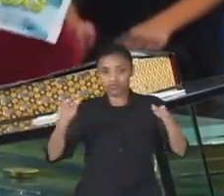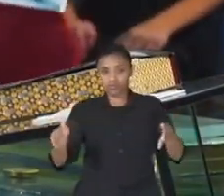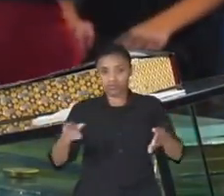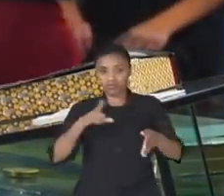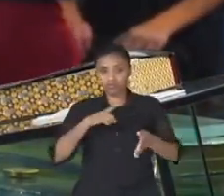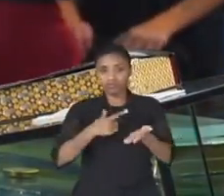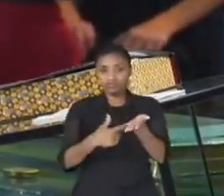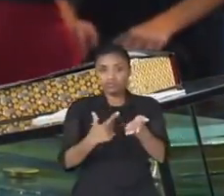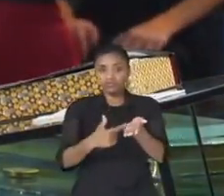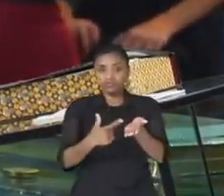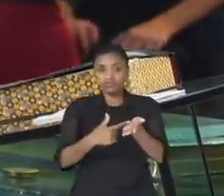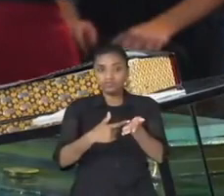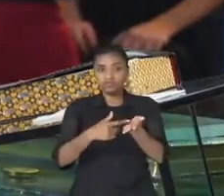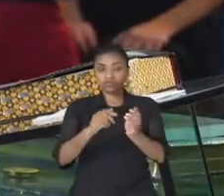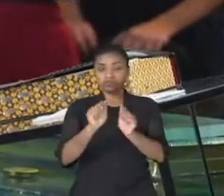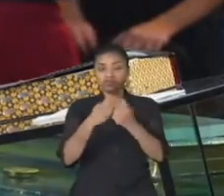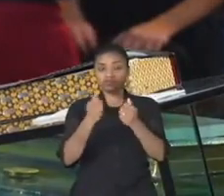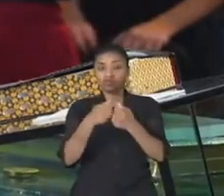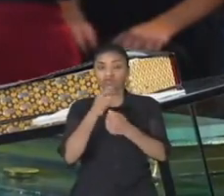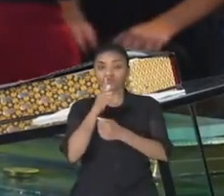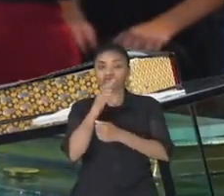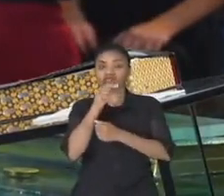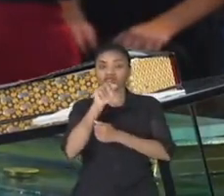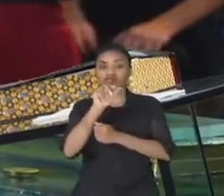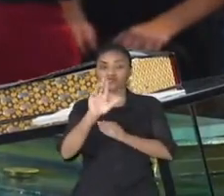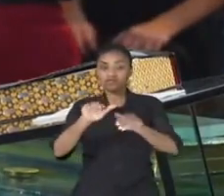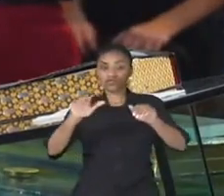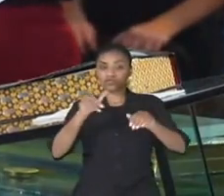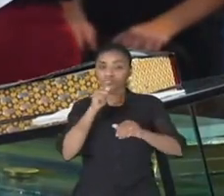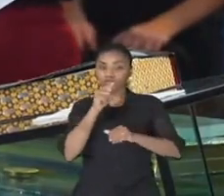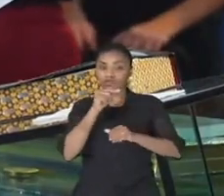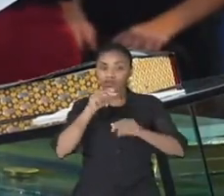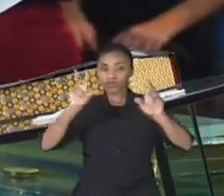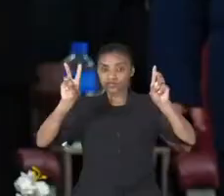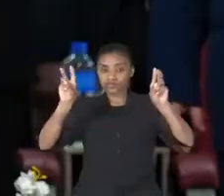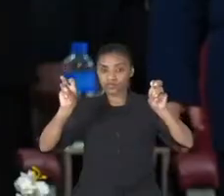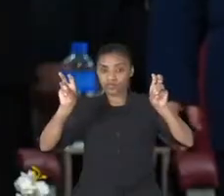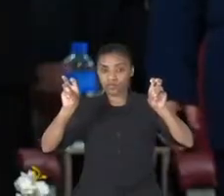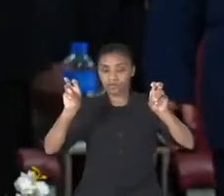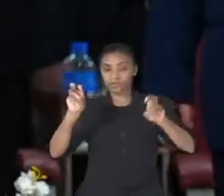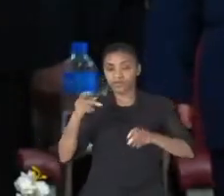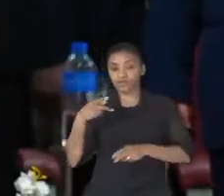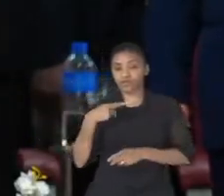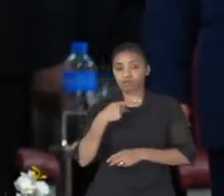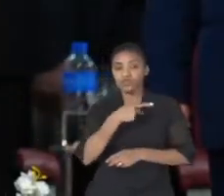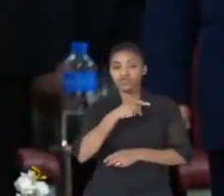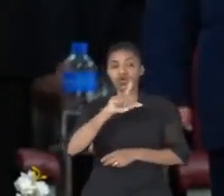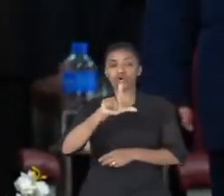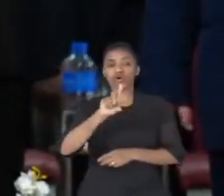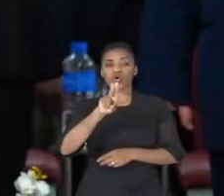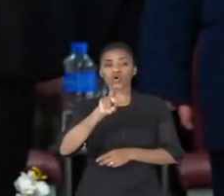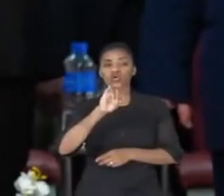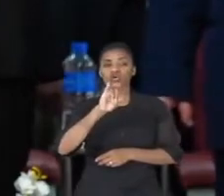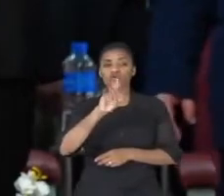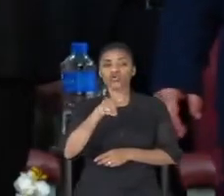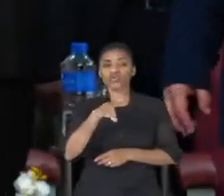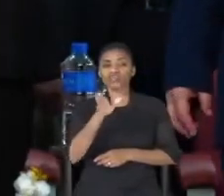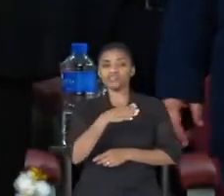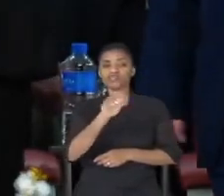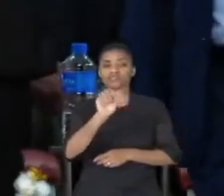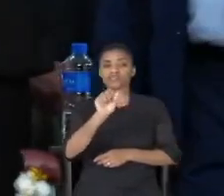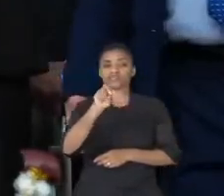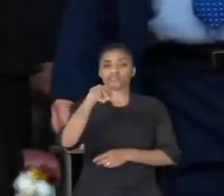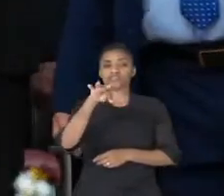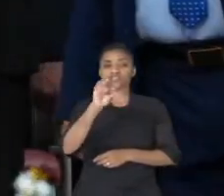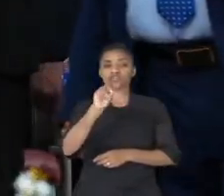livro aqui chamado Pão sobre as Águas. Esse livro foi escrito pelo saudoso pastor Luiz Antônio da Luz,